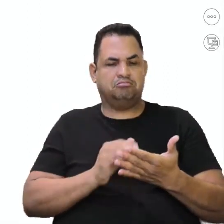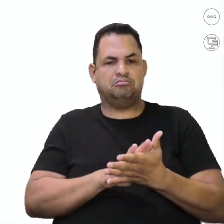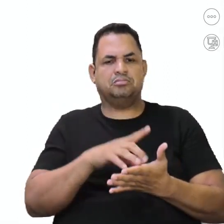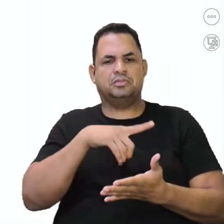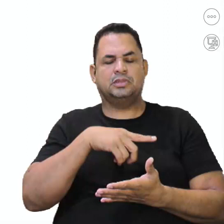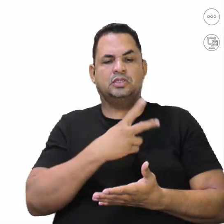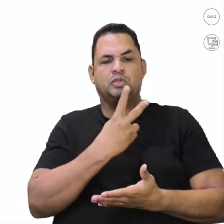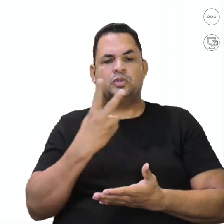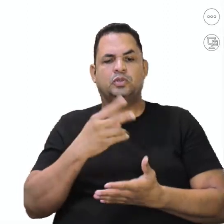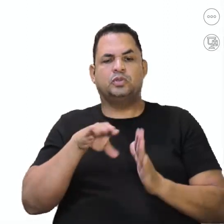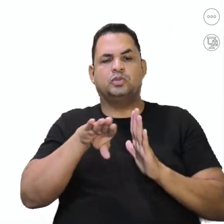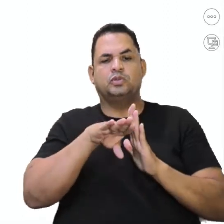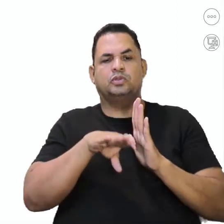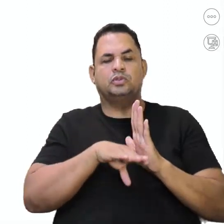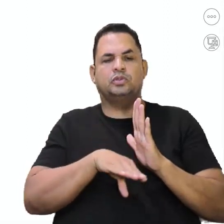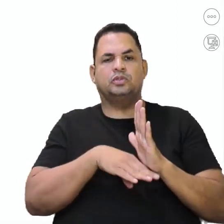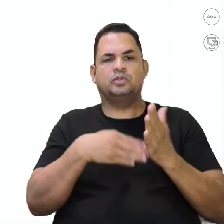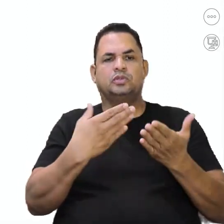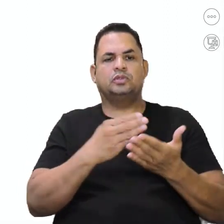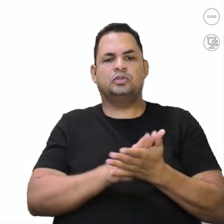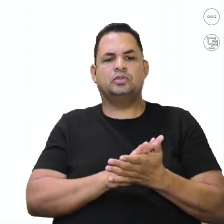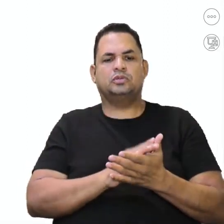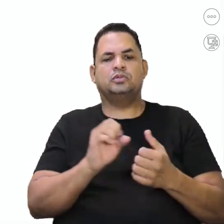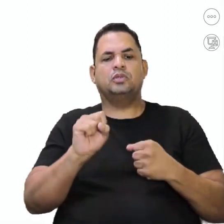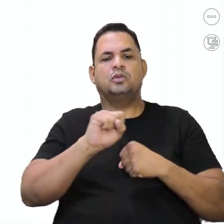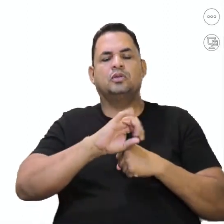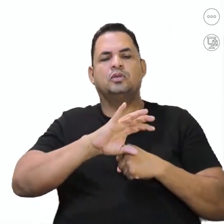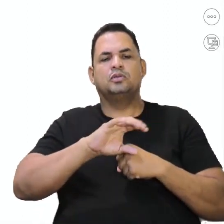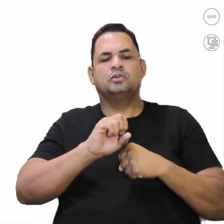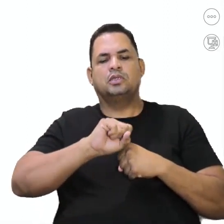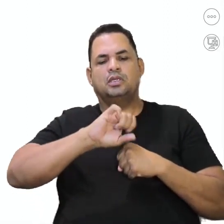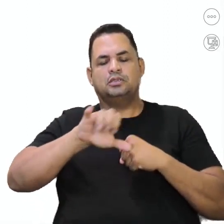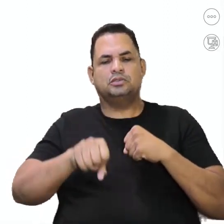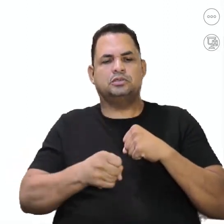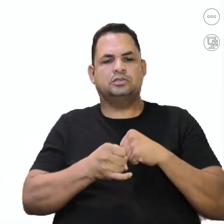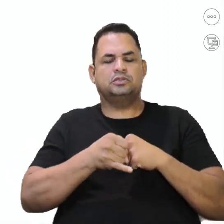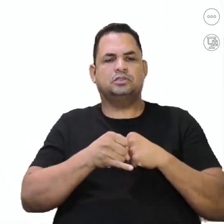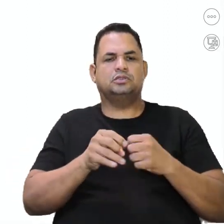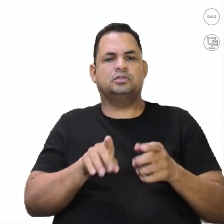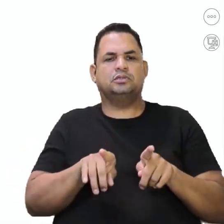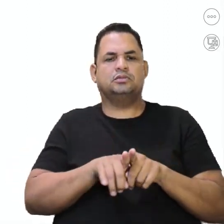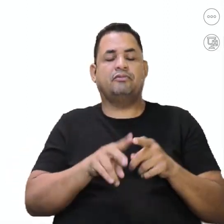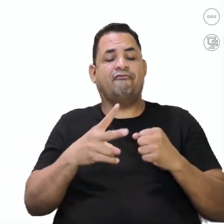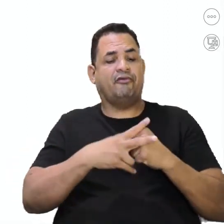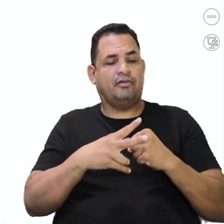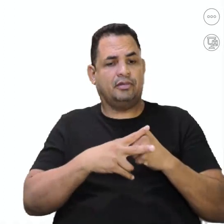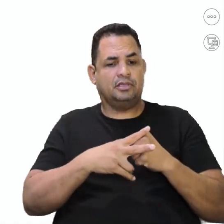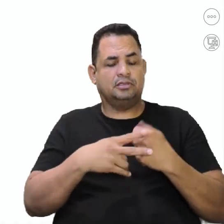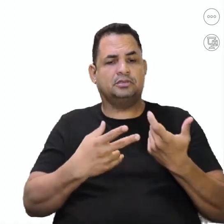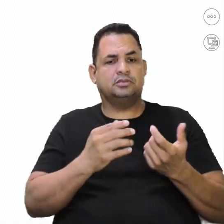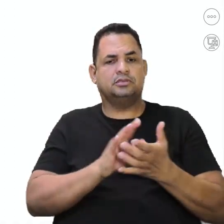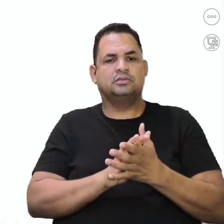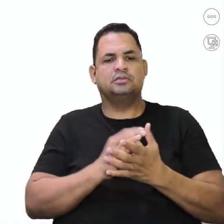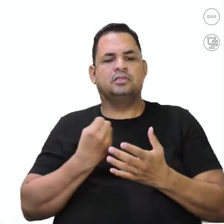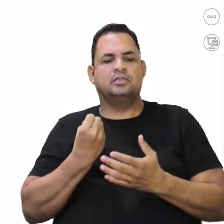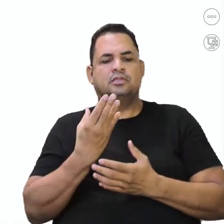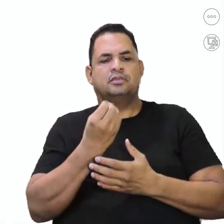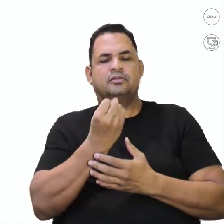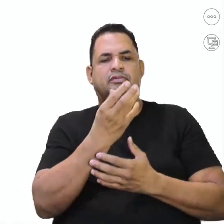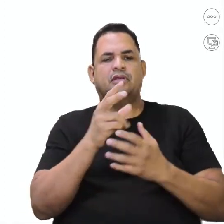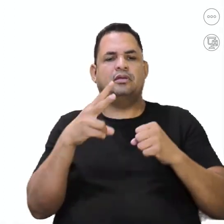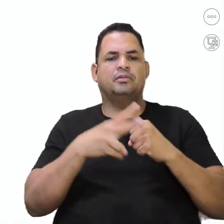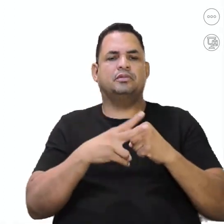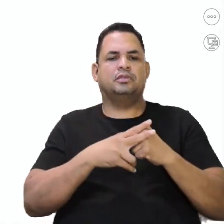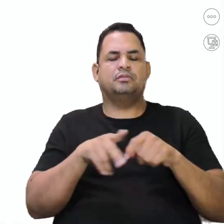duas classificações gramaticais. Ela é tanto substantivo, viagem, como verbo, o verbo viajar,